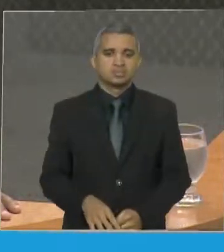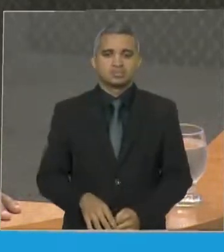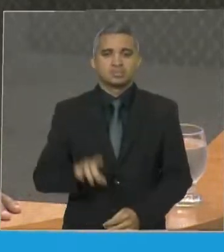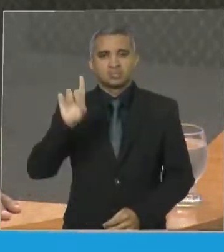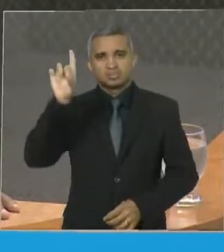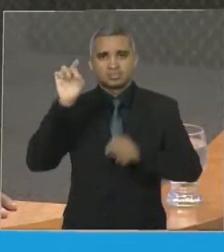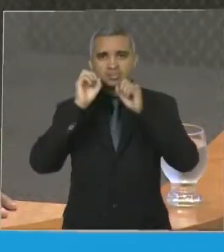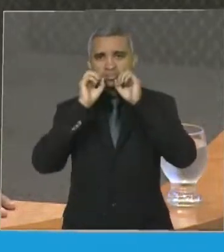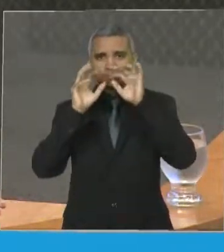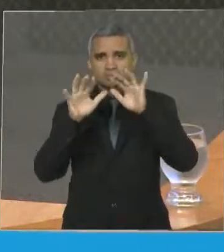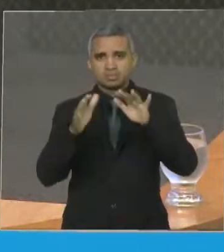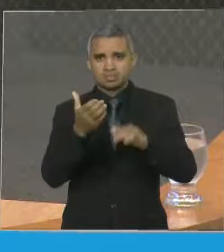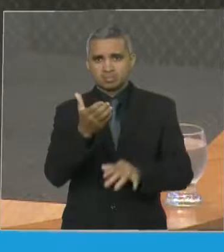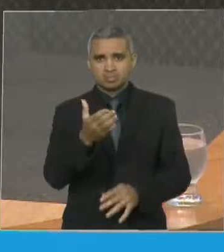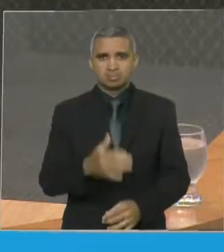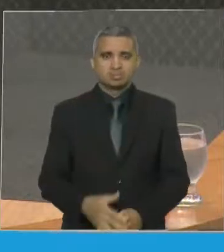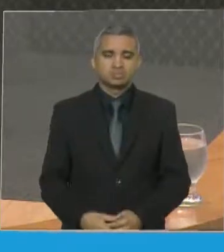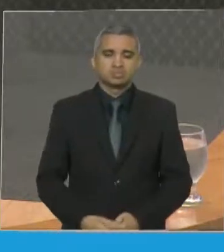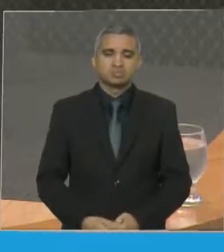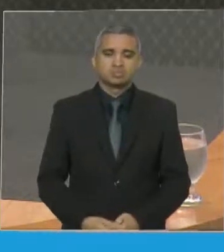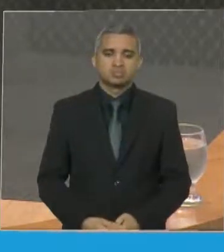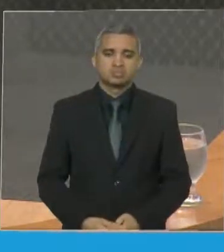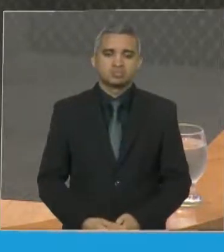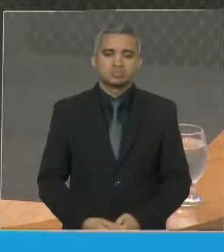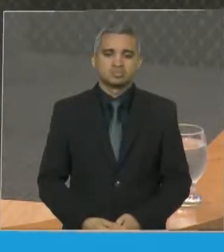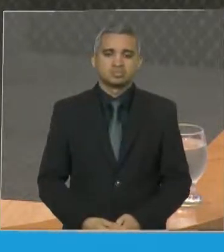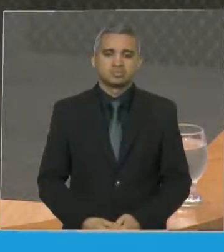aqui. Queridos,